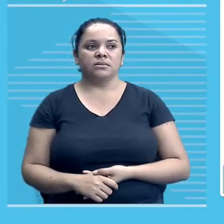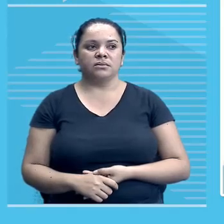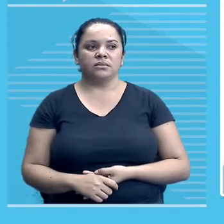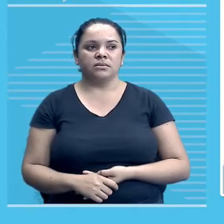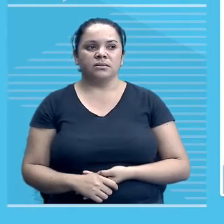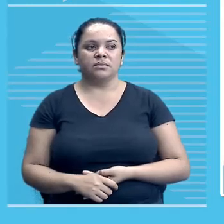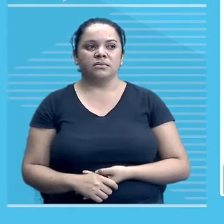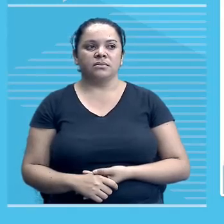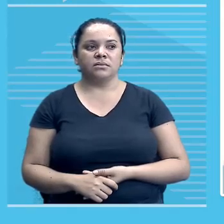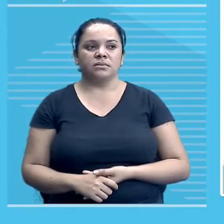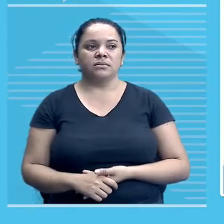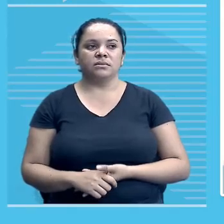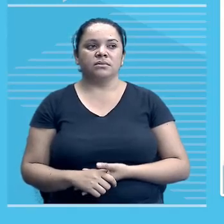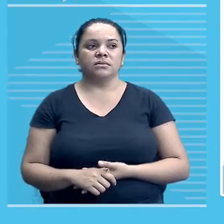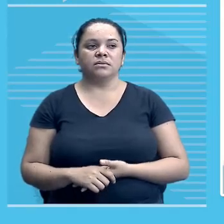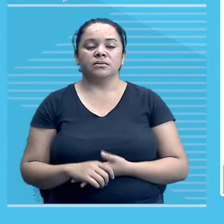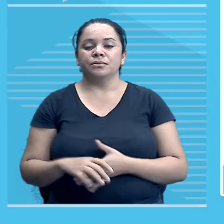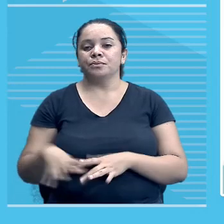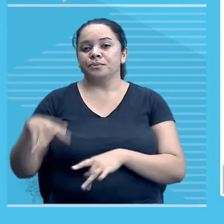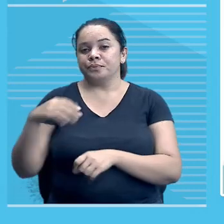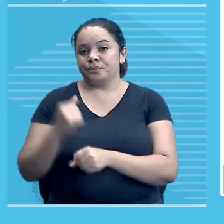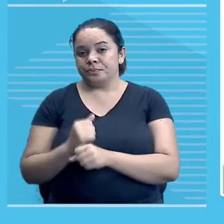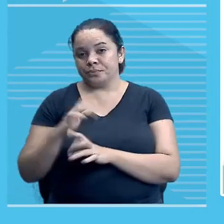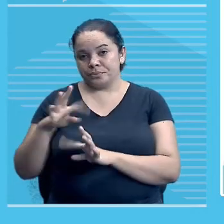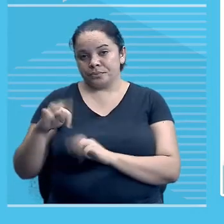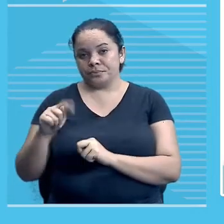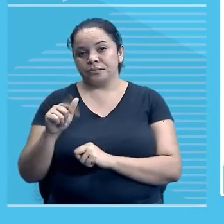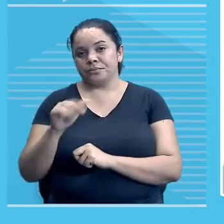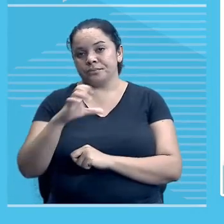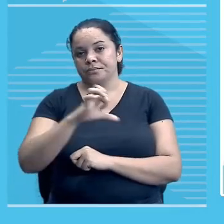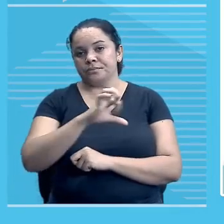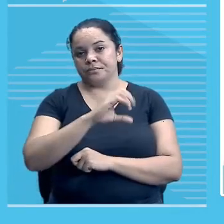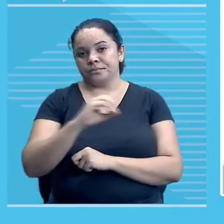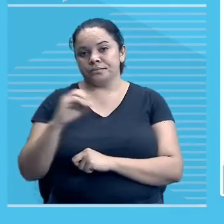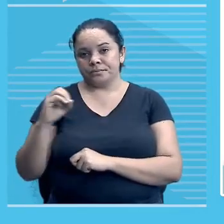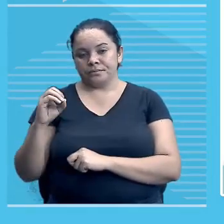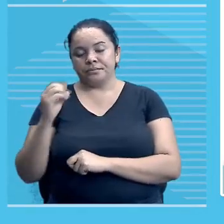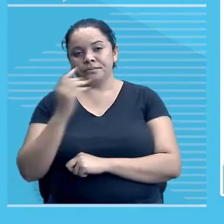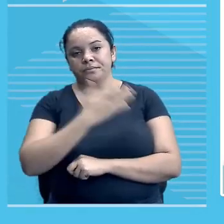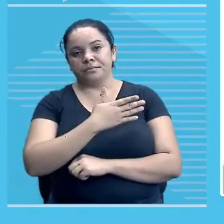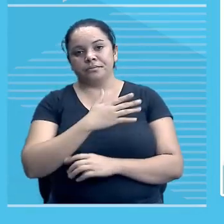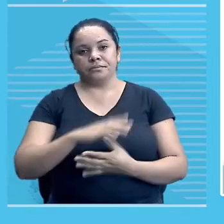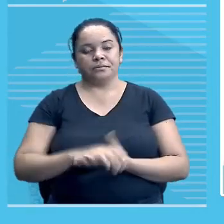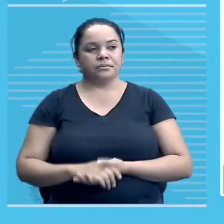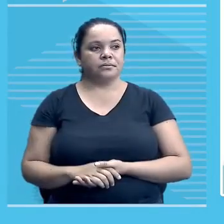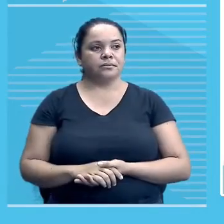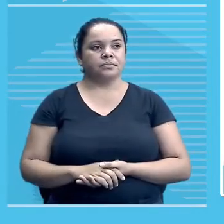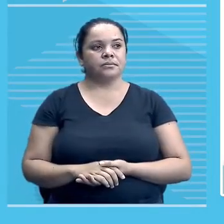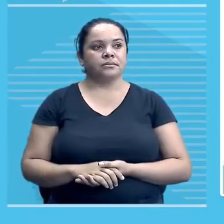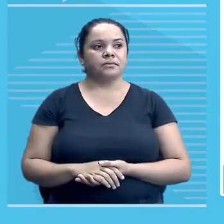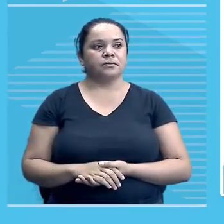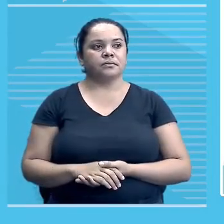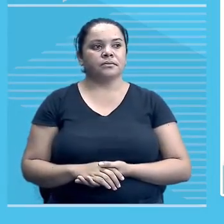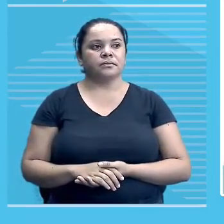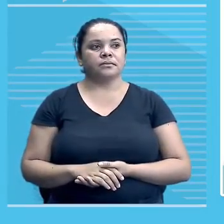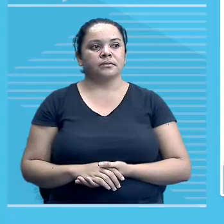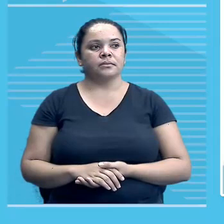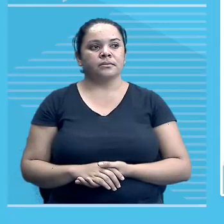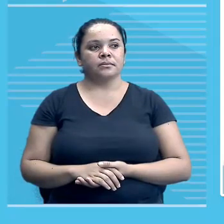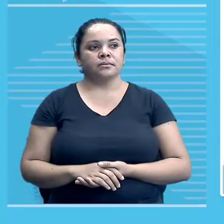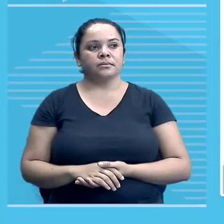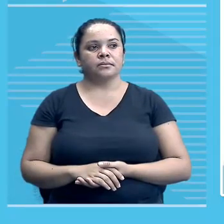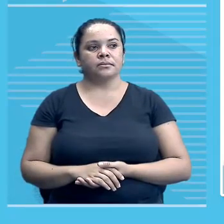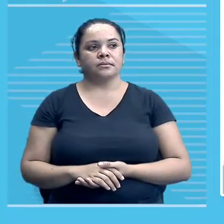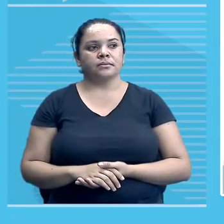diz que isso aqui tudo dá quanto? Dá 900. Bora fazer o chuveirinho, a distributiva aqui, ó, esse com esse